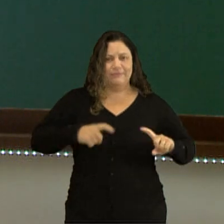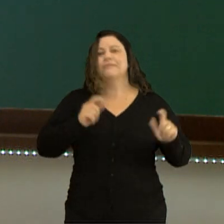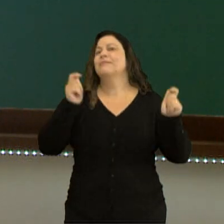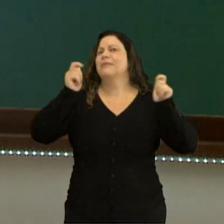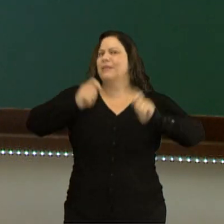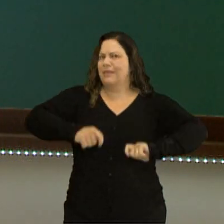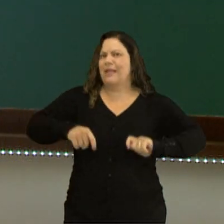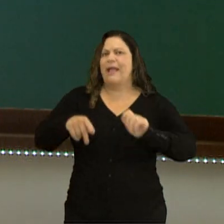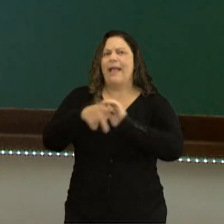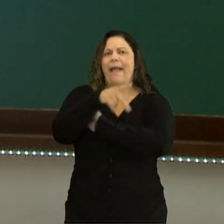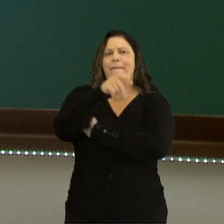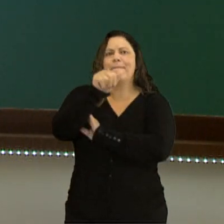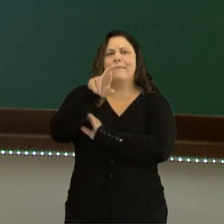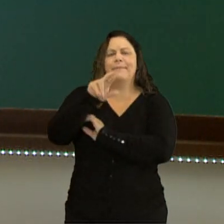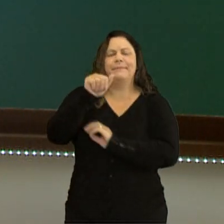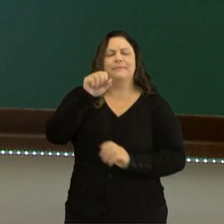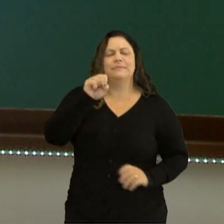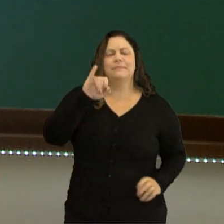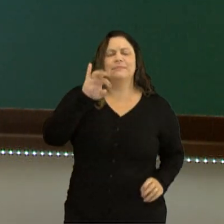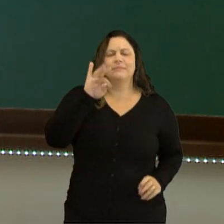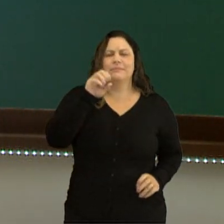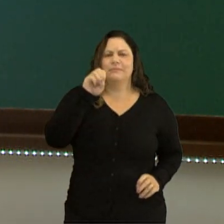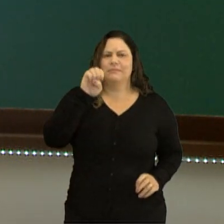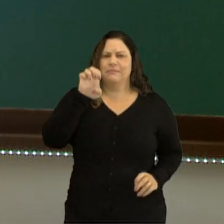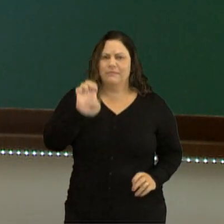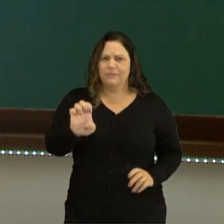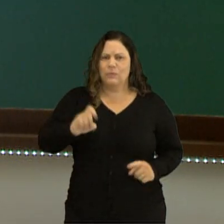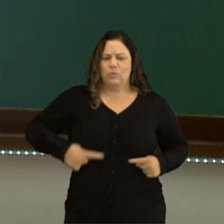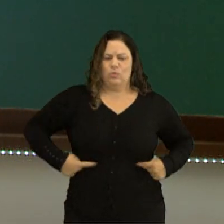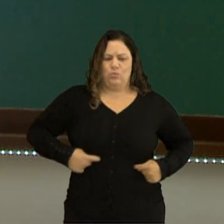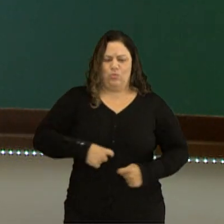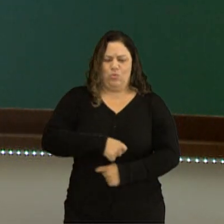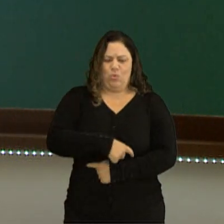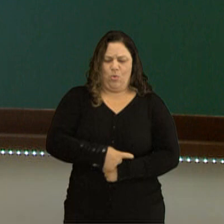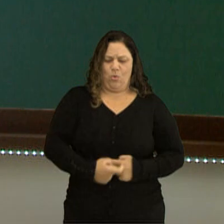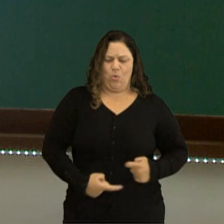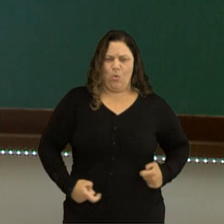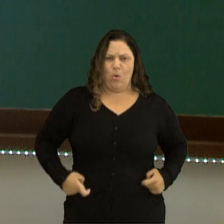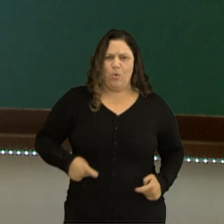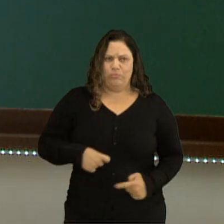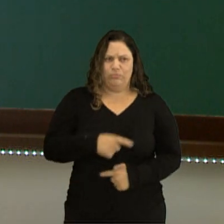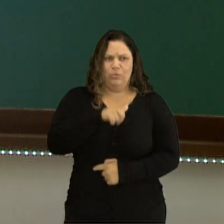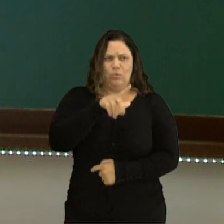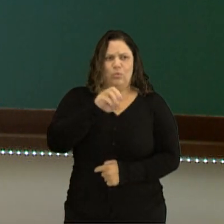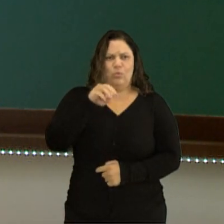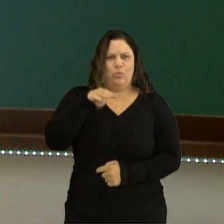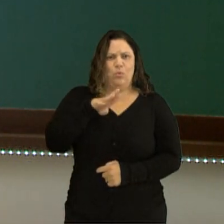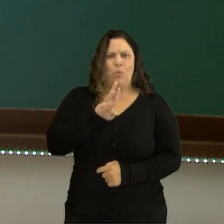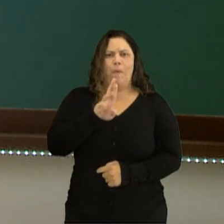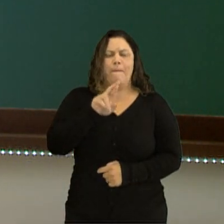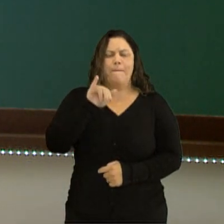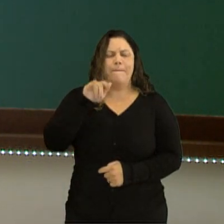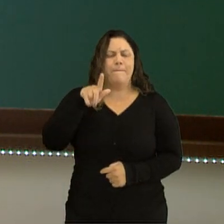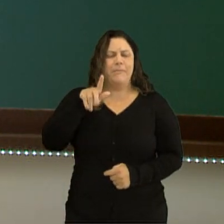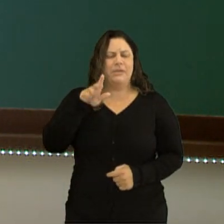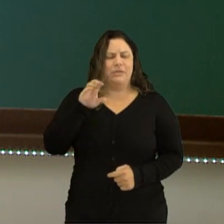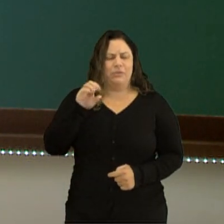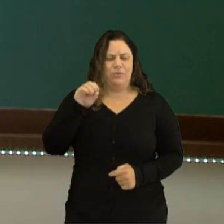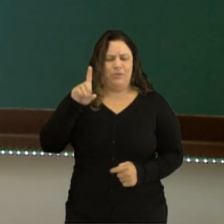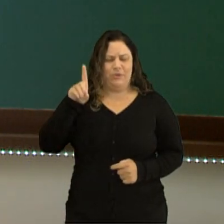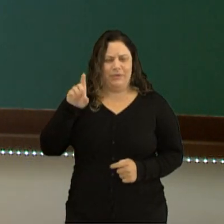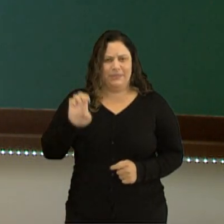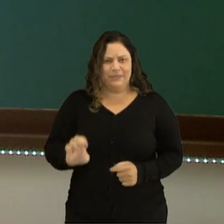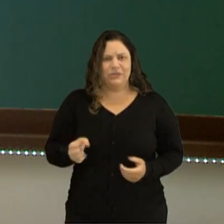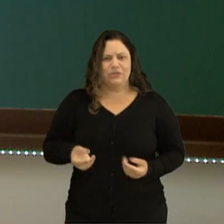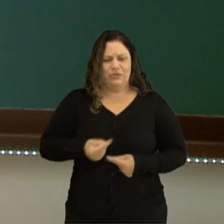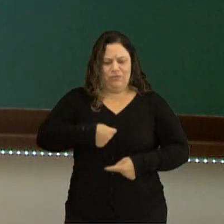uma parasitose intestinal causada pelo helminto lumbricoides, um parasita que vive dentro ali